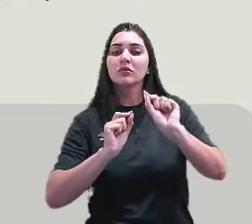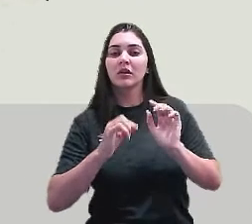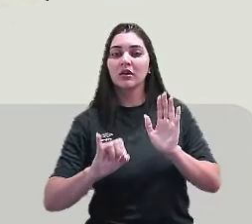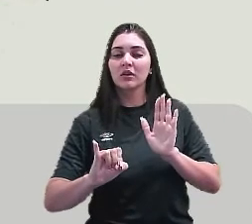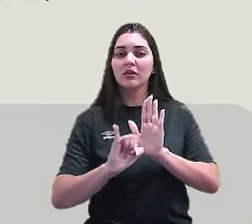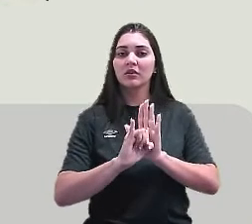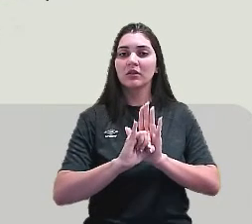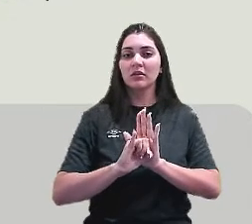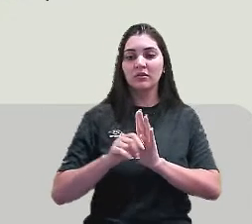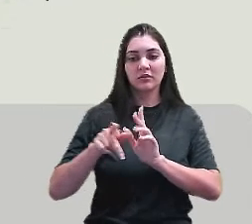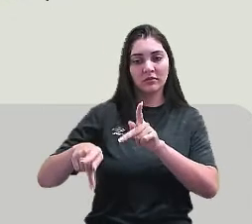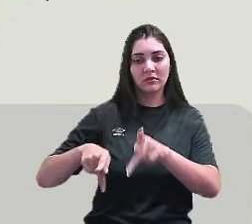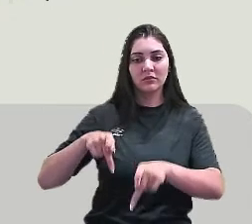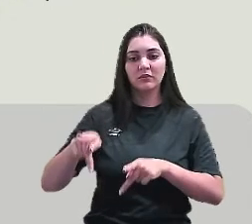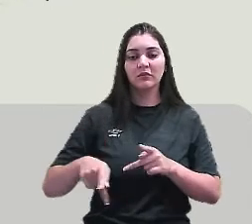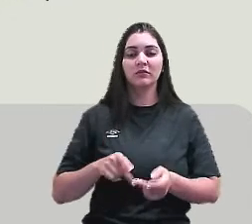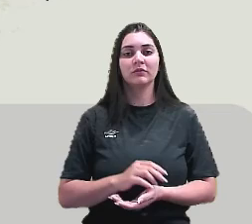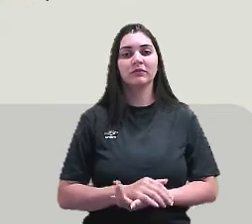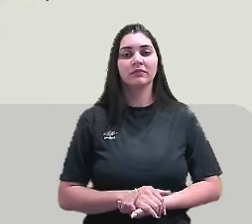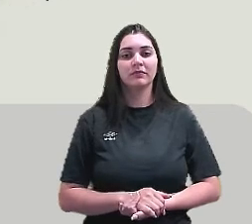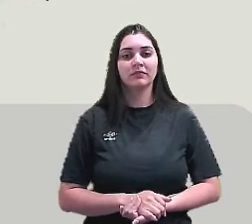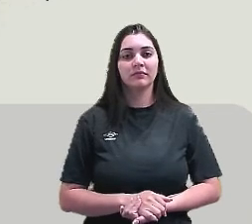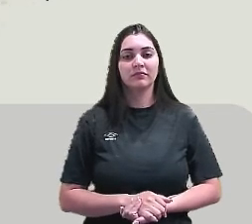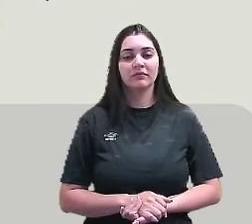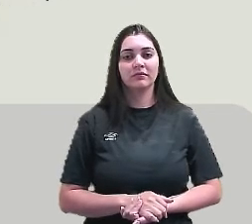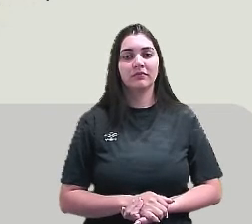identidade de um povo.